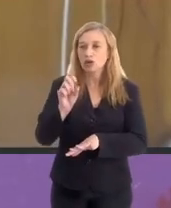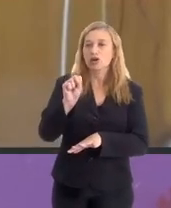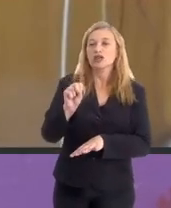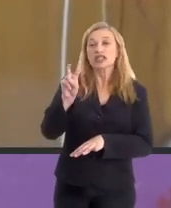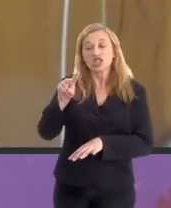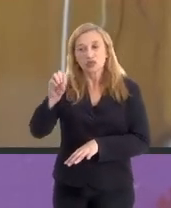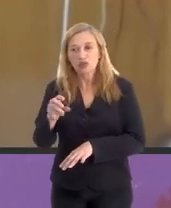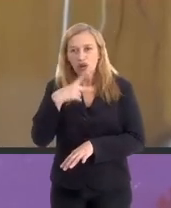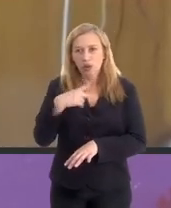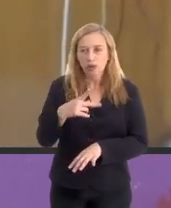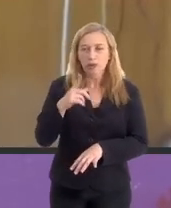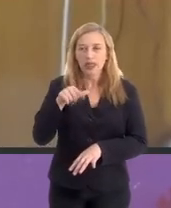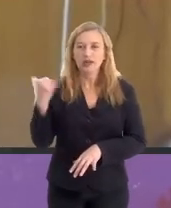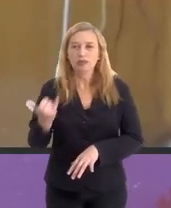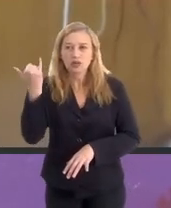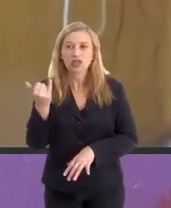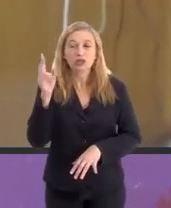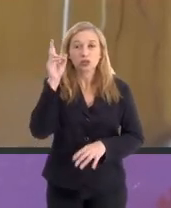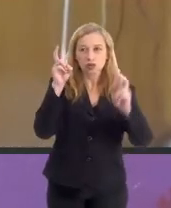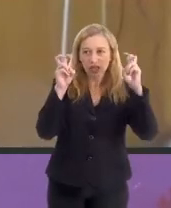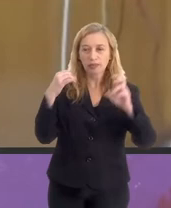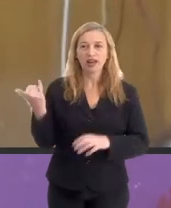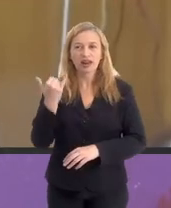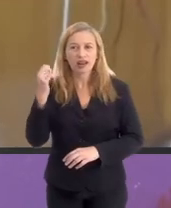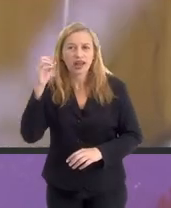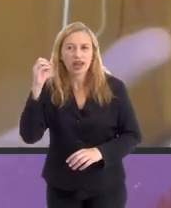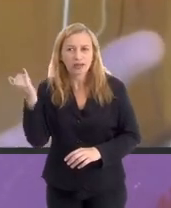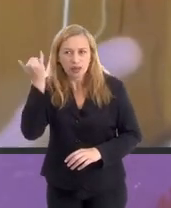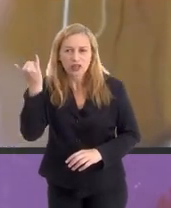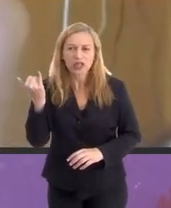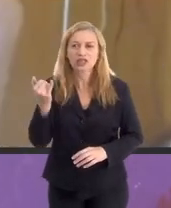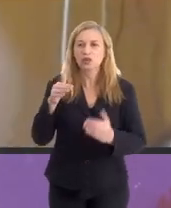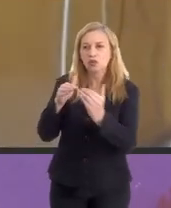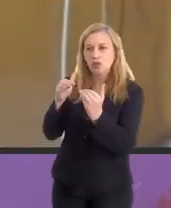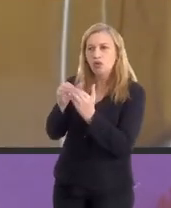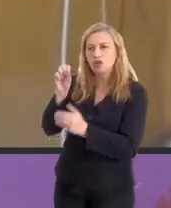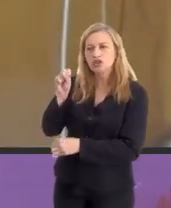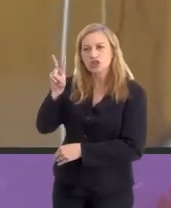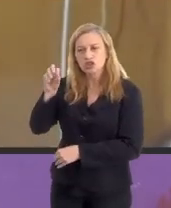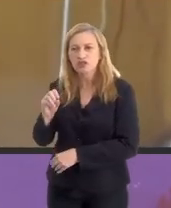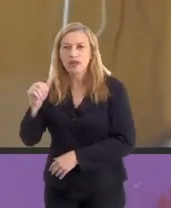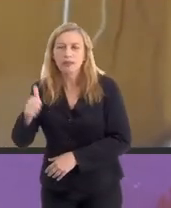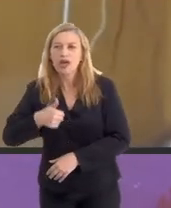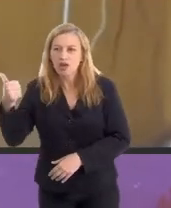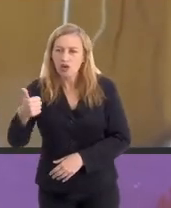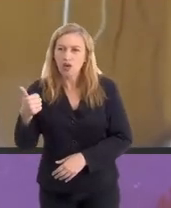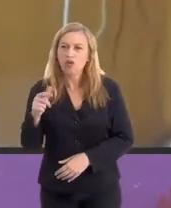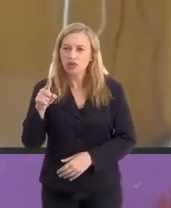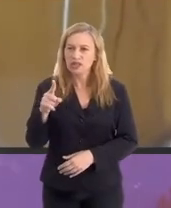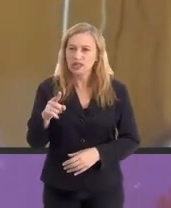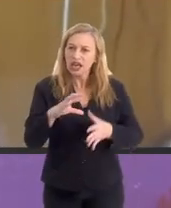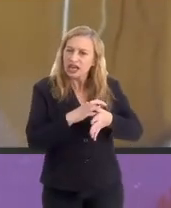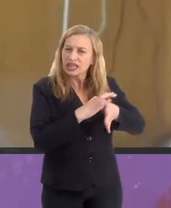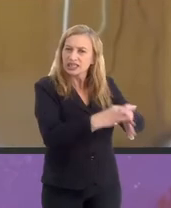seu colocou acho que é importante para dizer o seguinte acho esse tema muito legal e concordo com o Silvio no tocante à muito mais